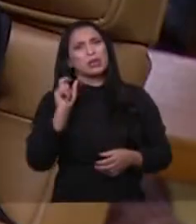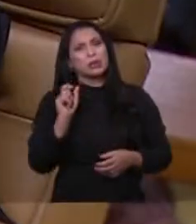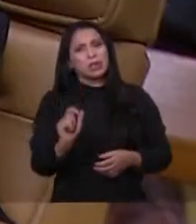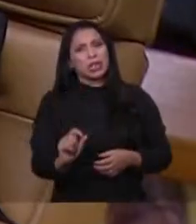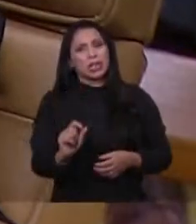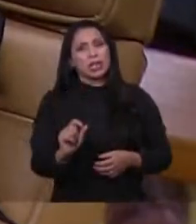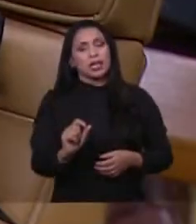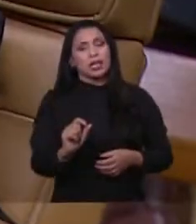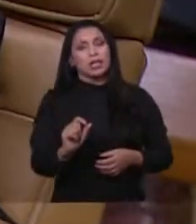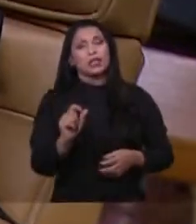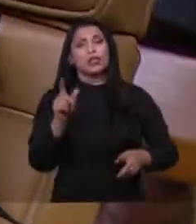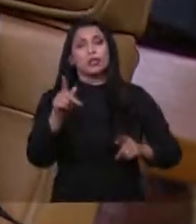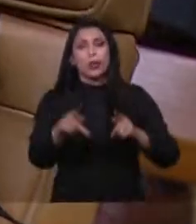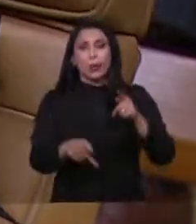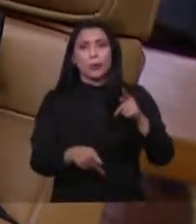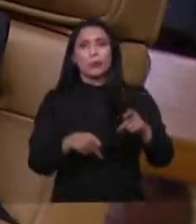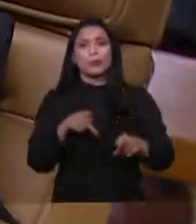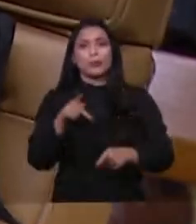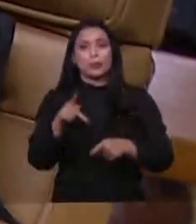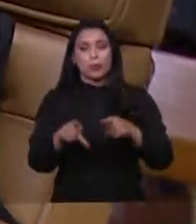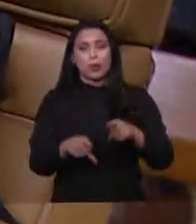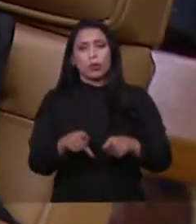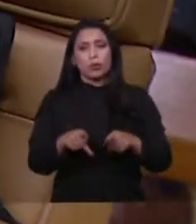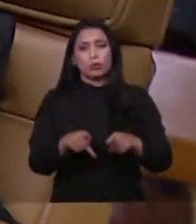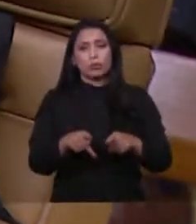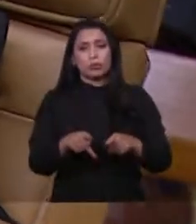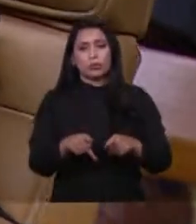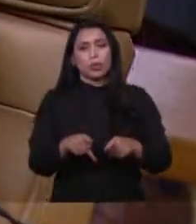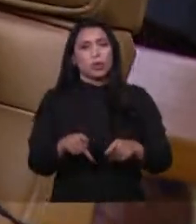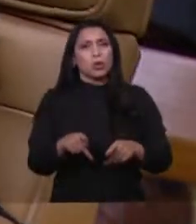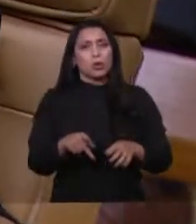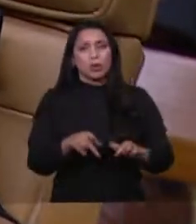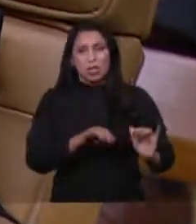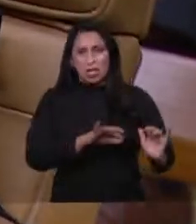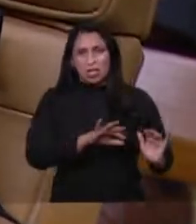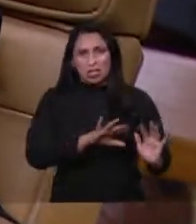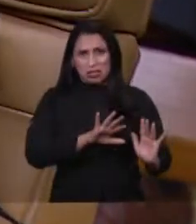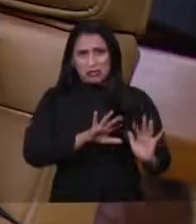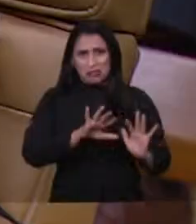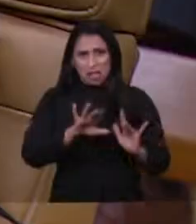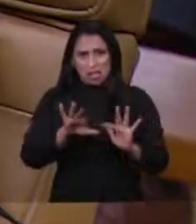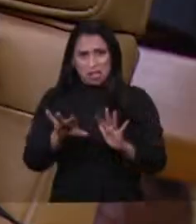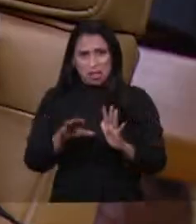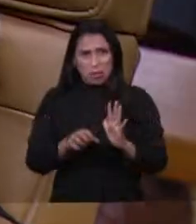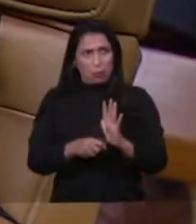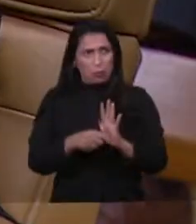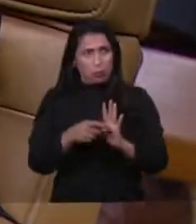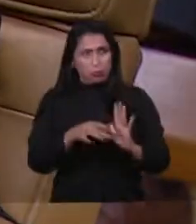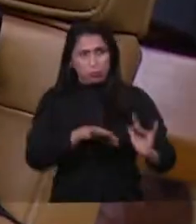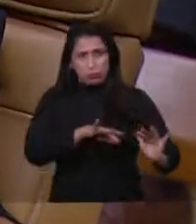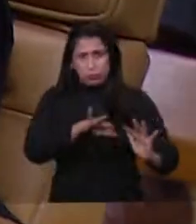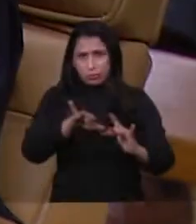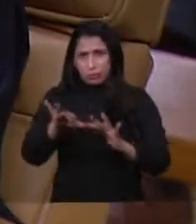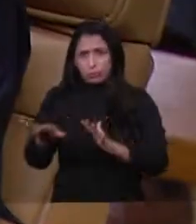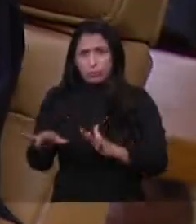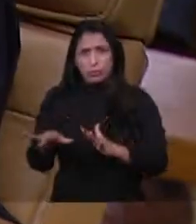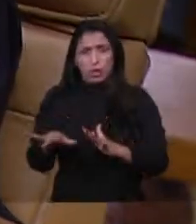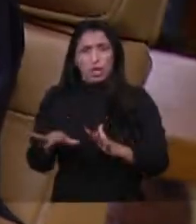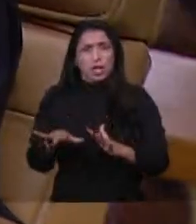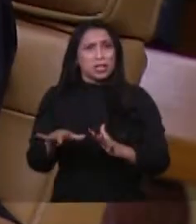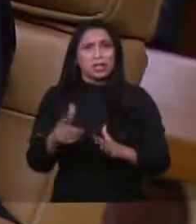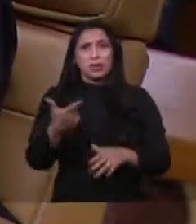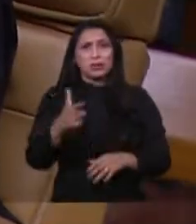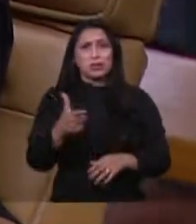fez com que a população, em manifesto desrespeito às instituições sem freios e